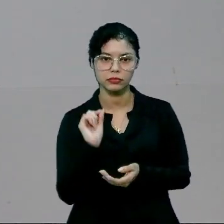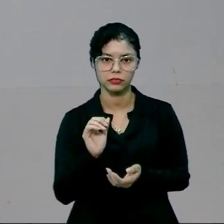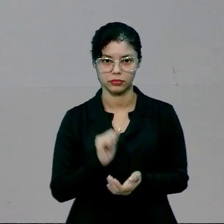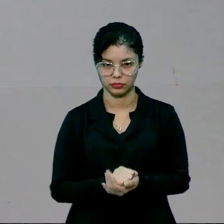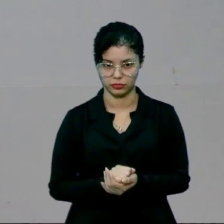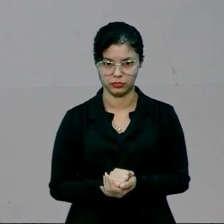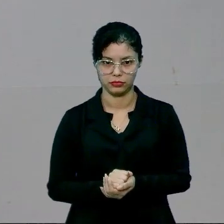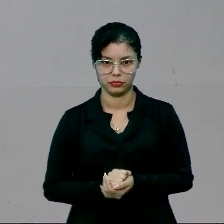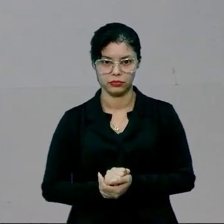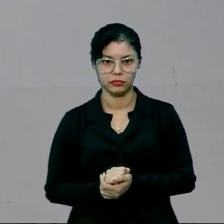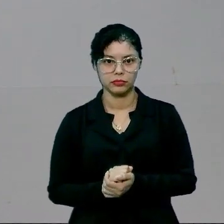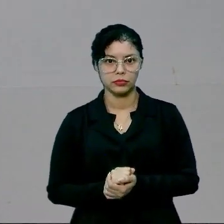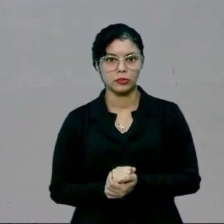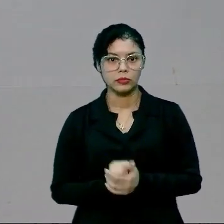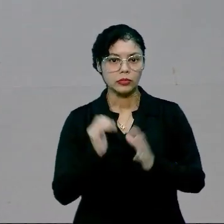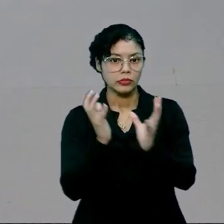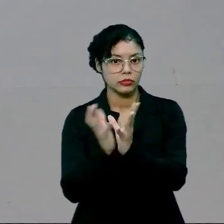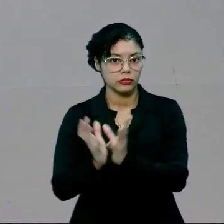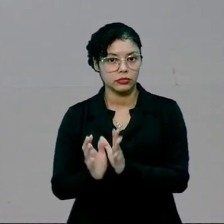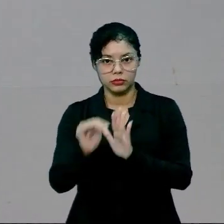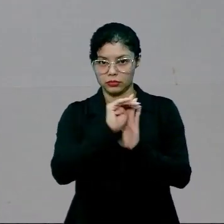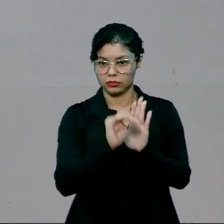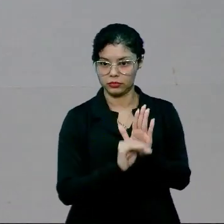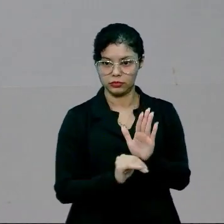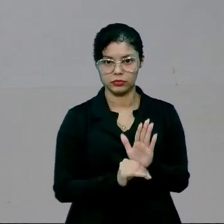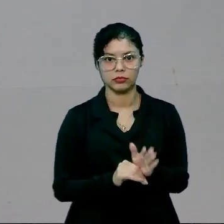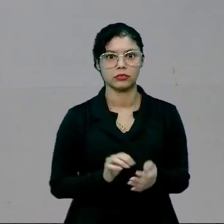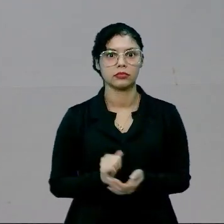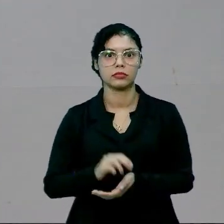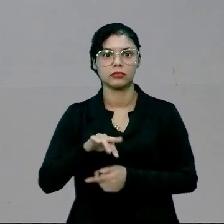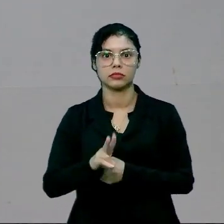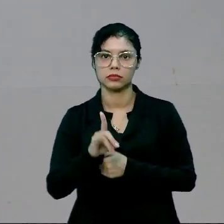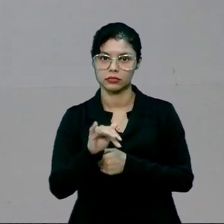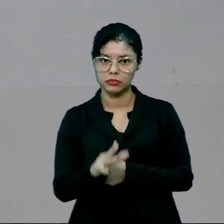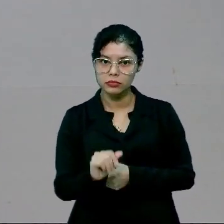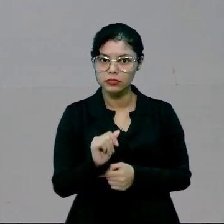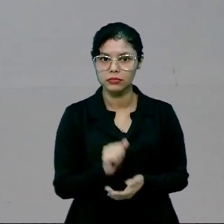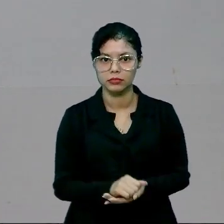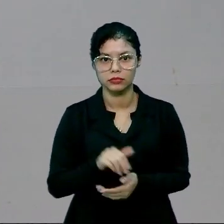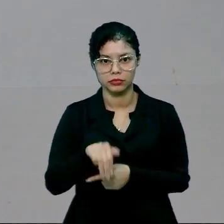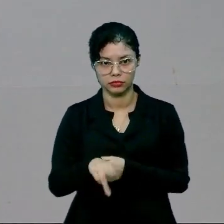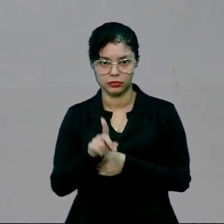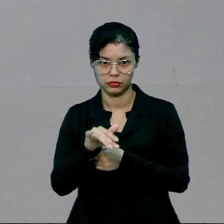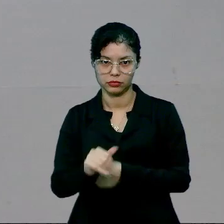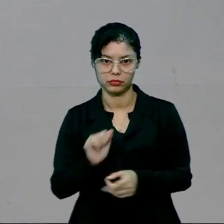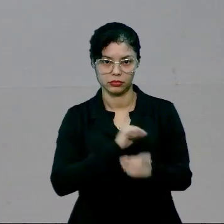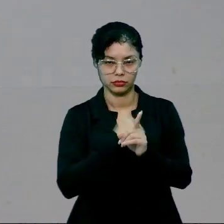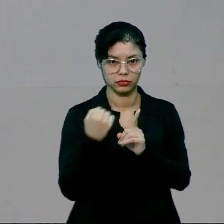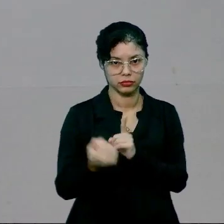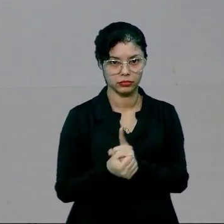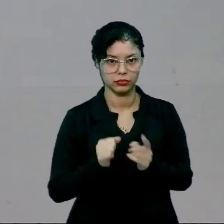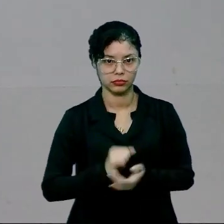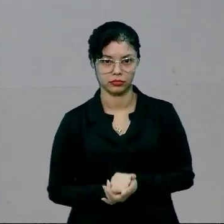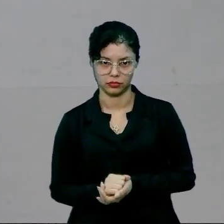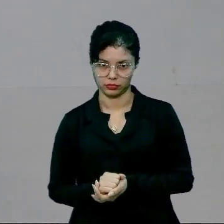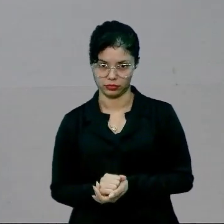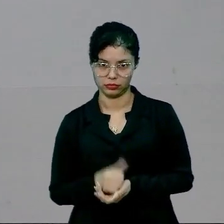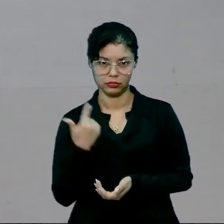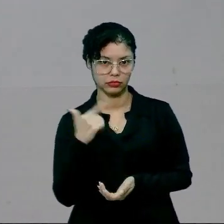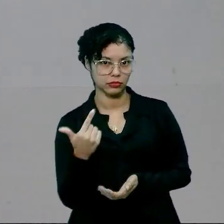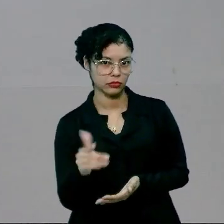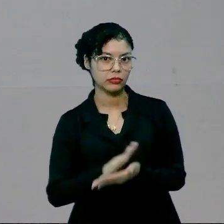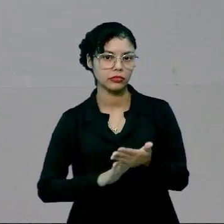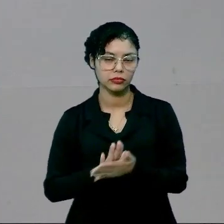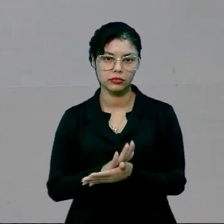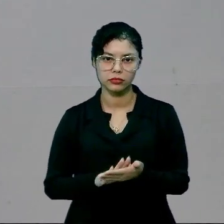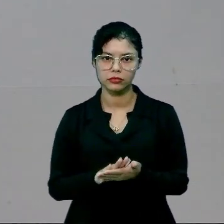a essas comunidades, essas classes marginalizadas, que estão à margem da sociedade e que não têm aí